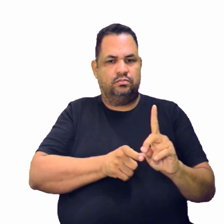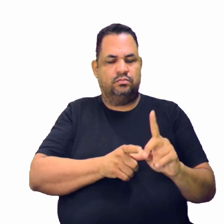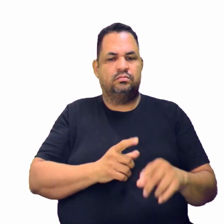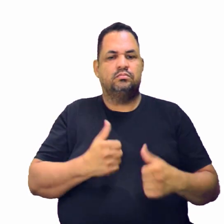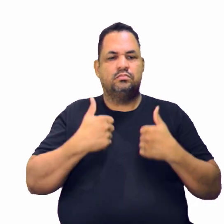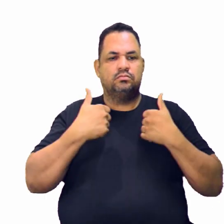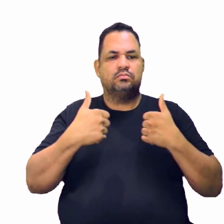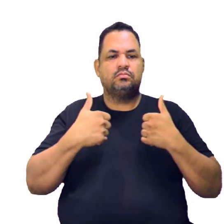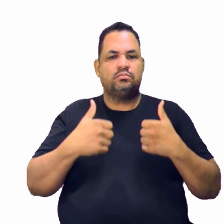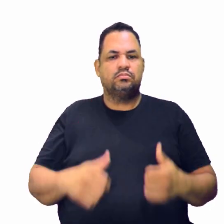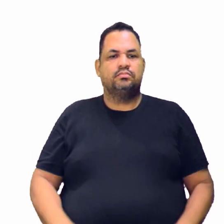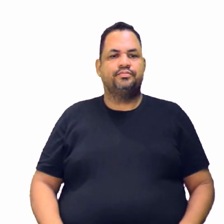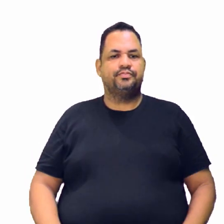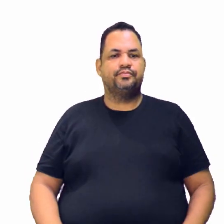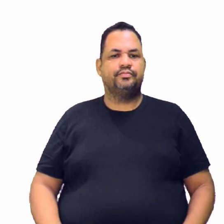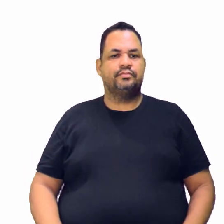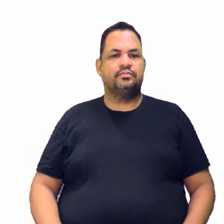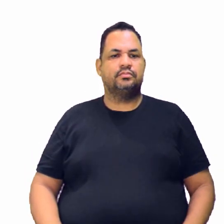Beleza?